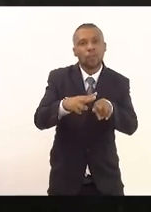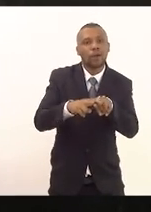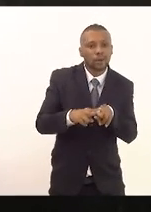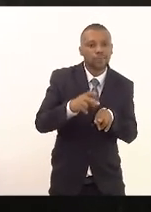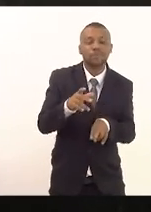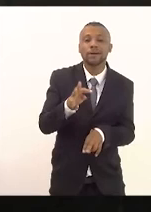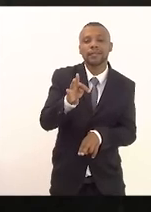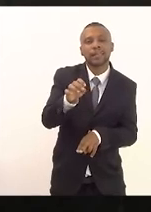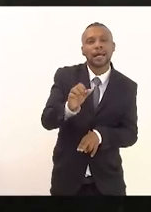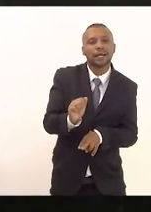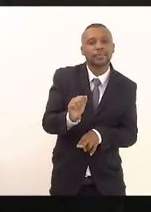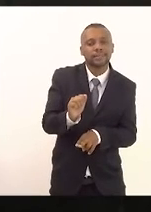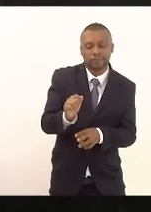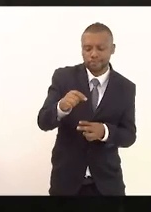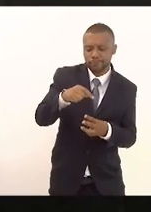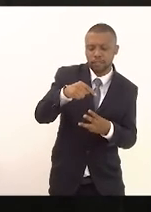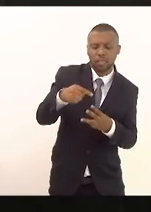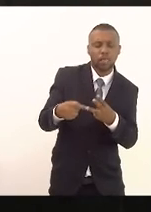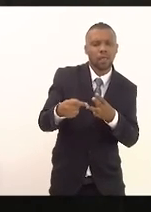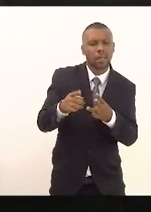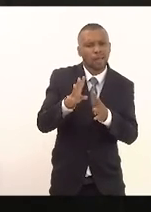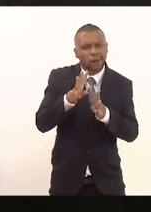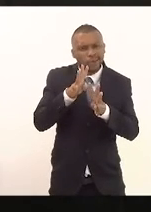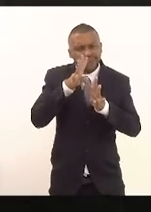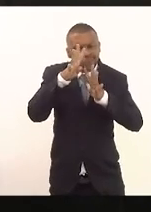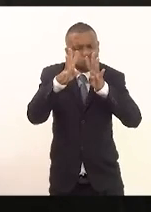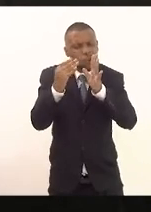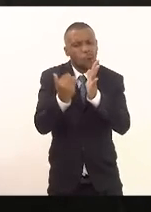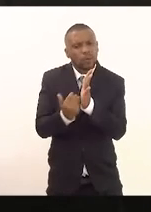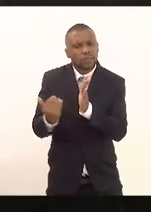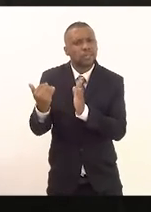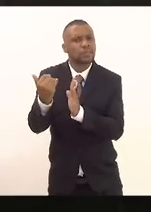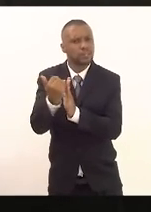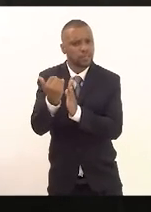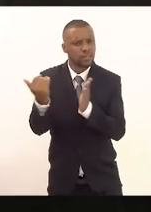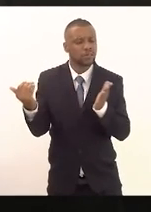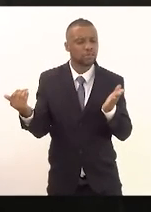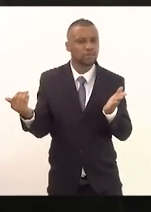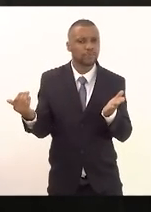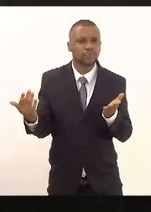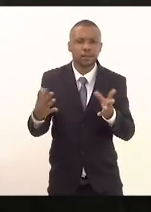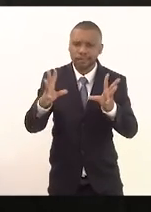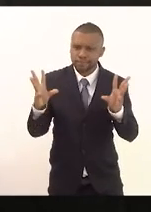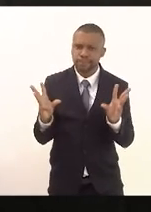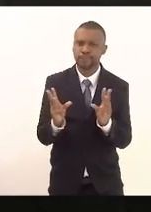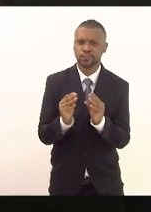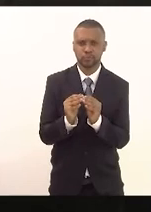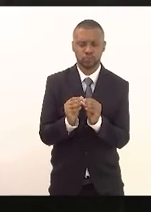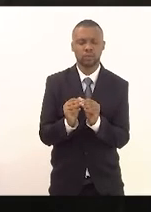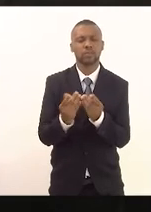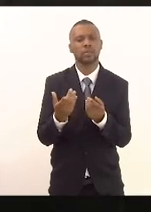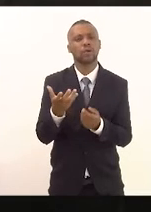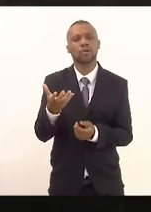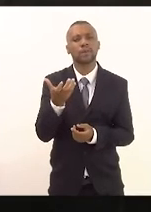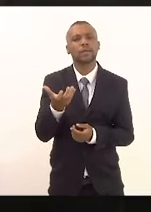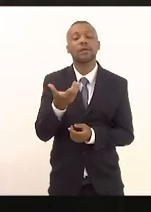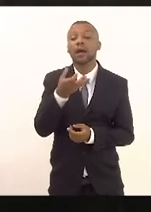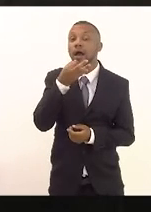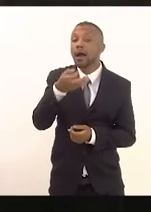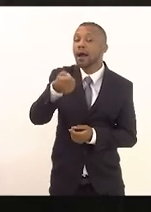exorbitância e além do mais para concluir eu queria a